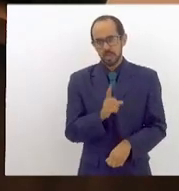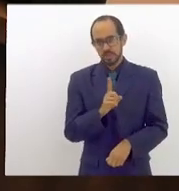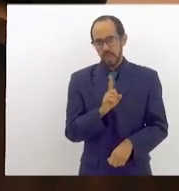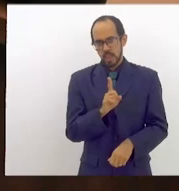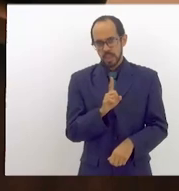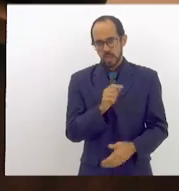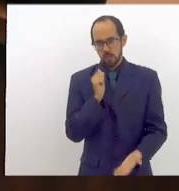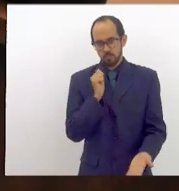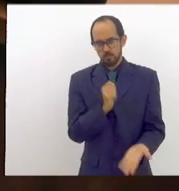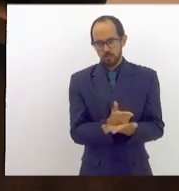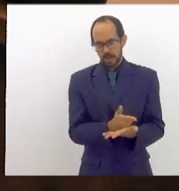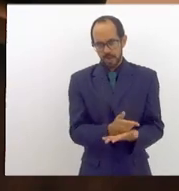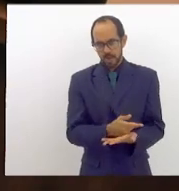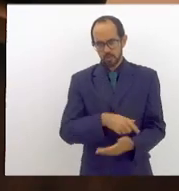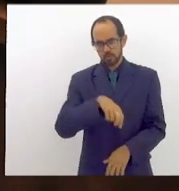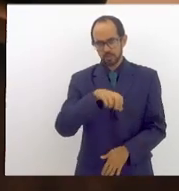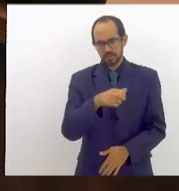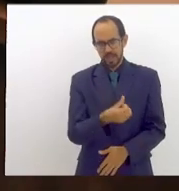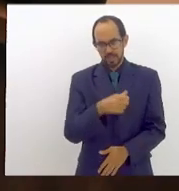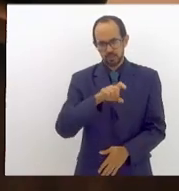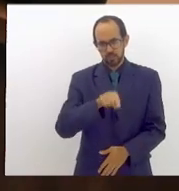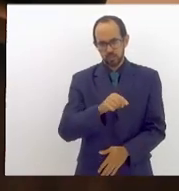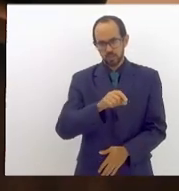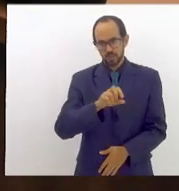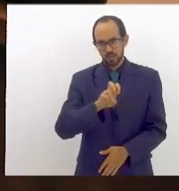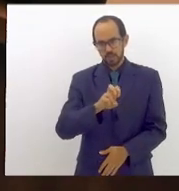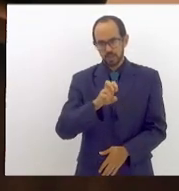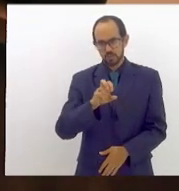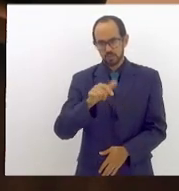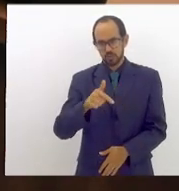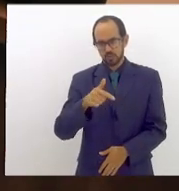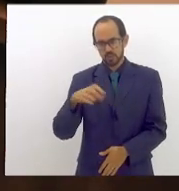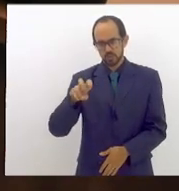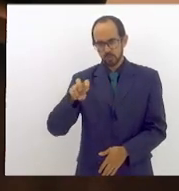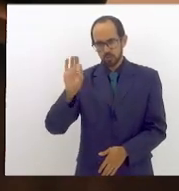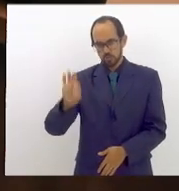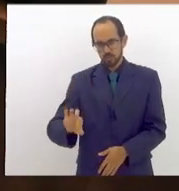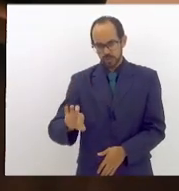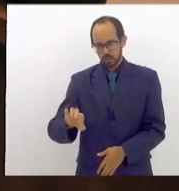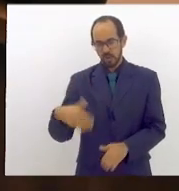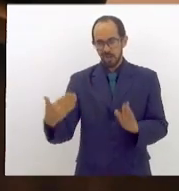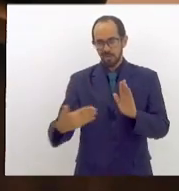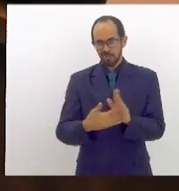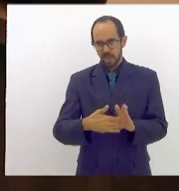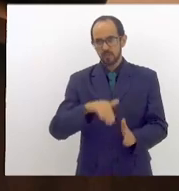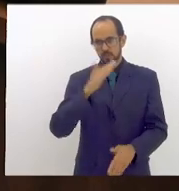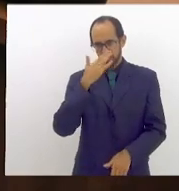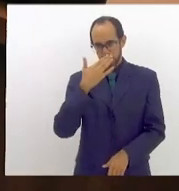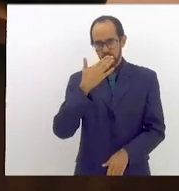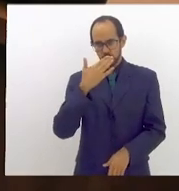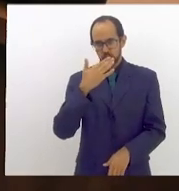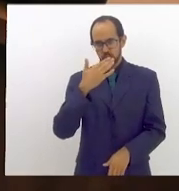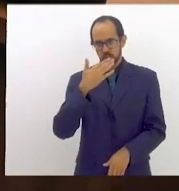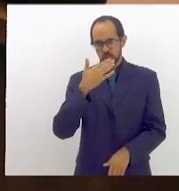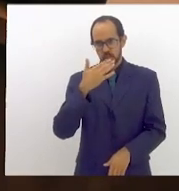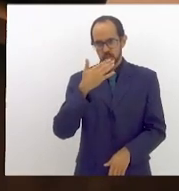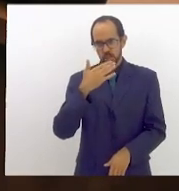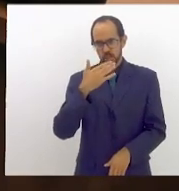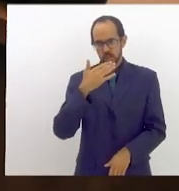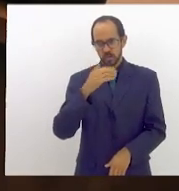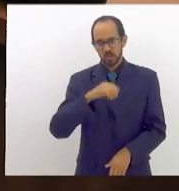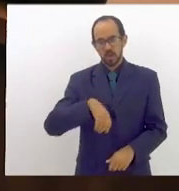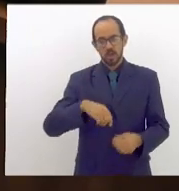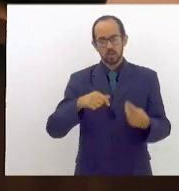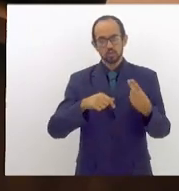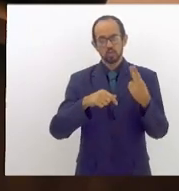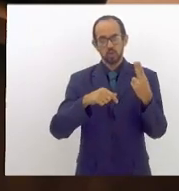der os seis 525% até Fevereiro primeiro bimestre